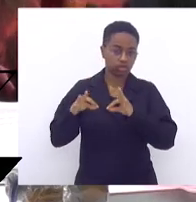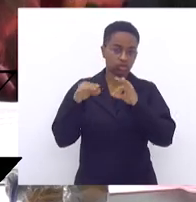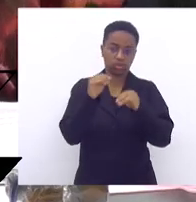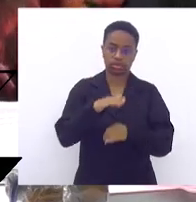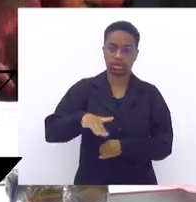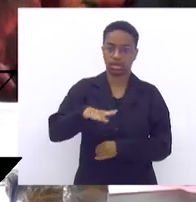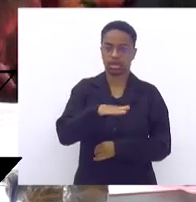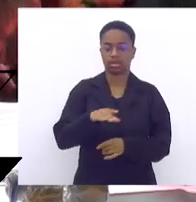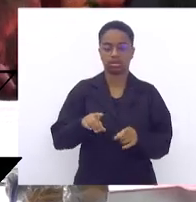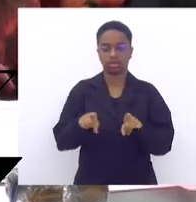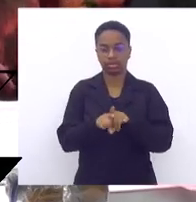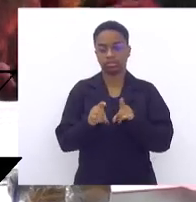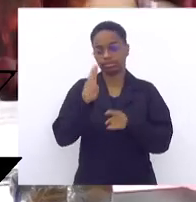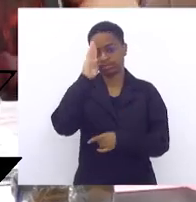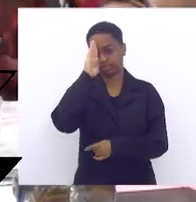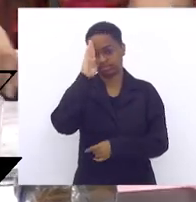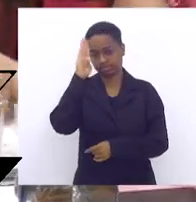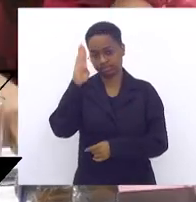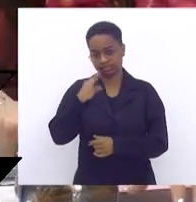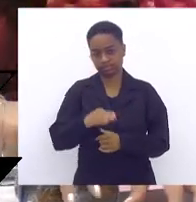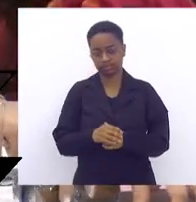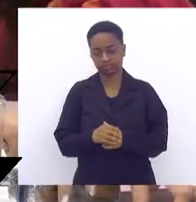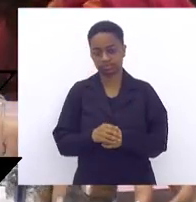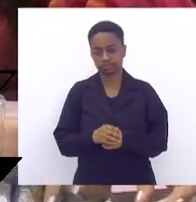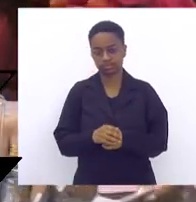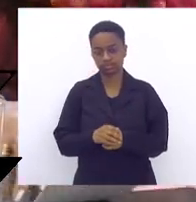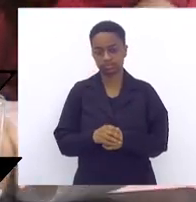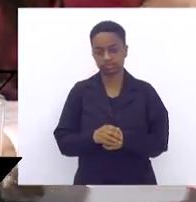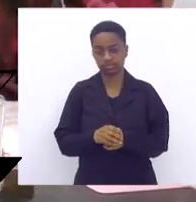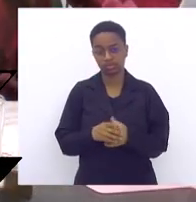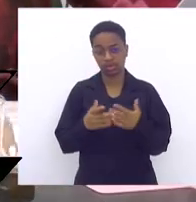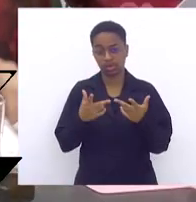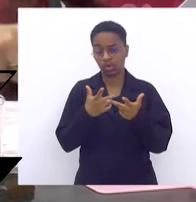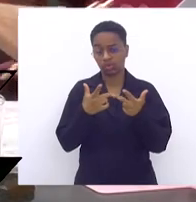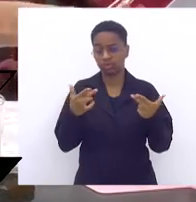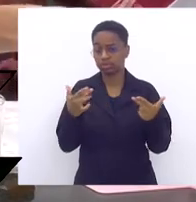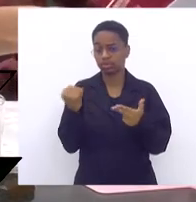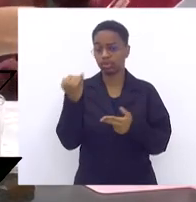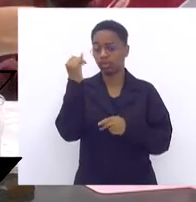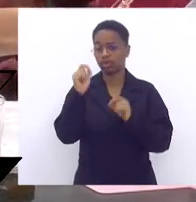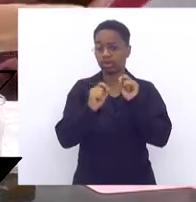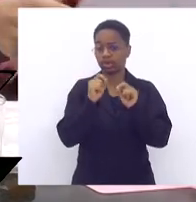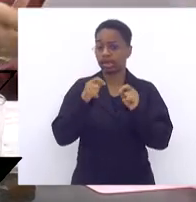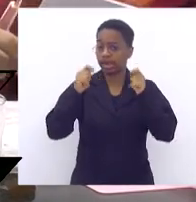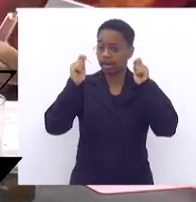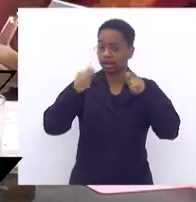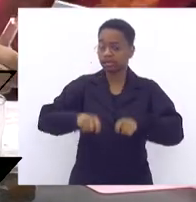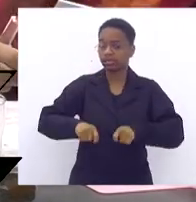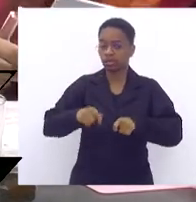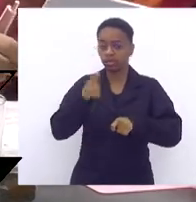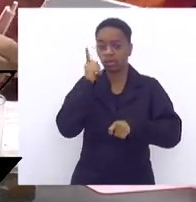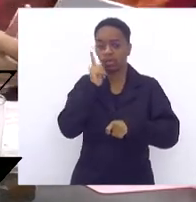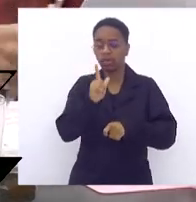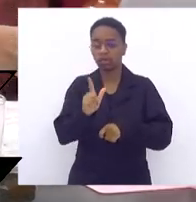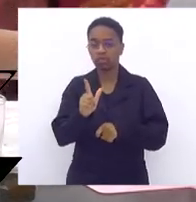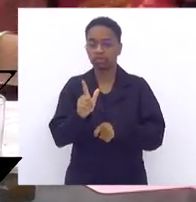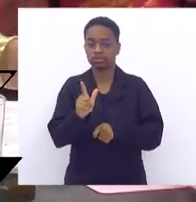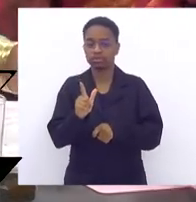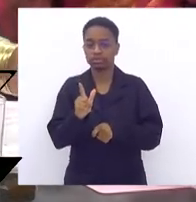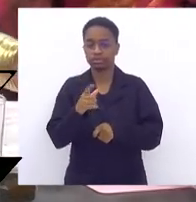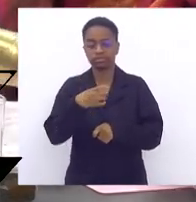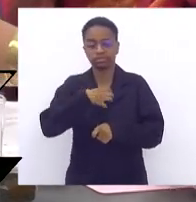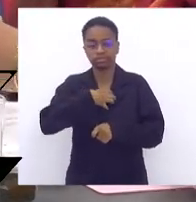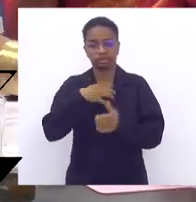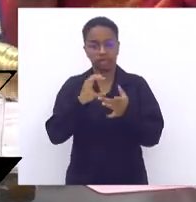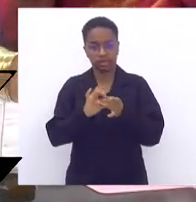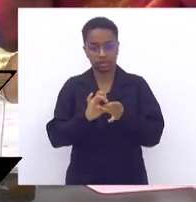sobretudo naquilo que nos é tão caro, que é a capacidade de termos a possibilidade de ter